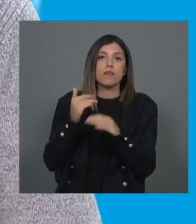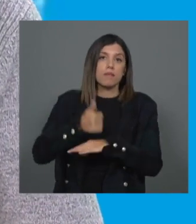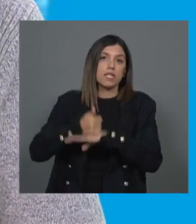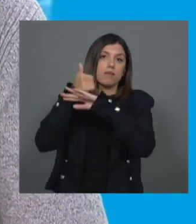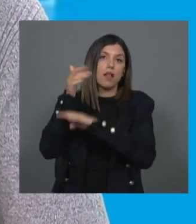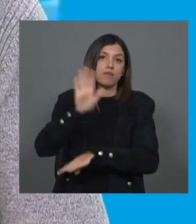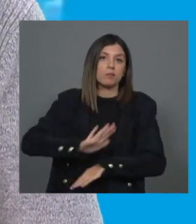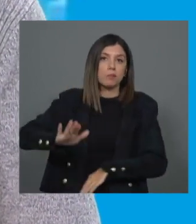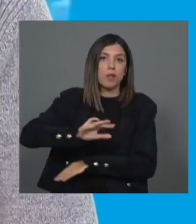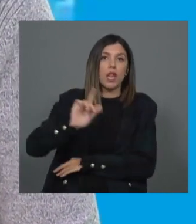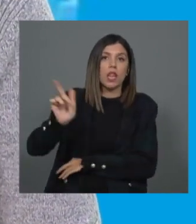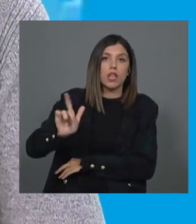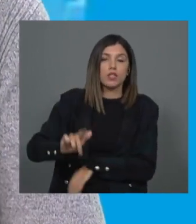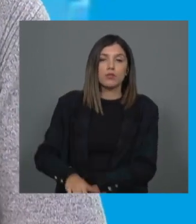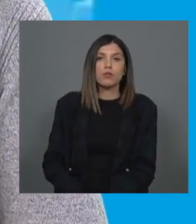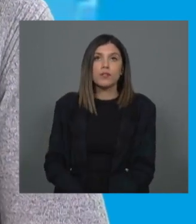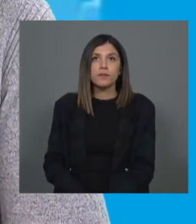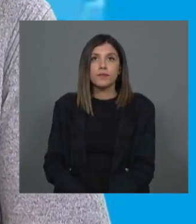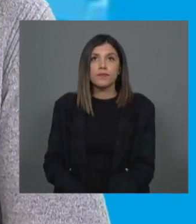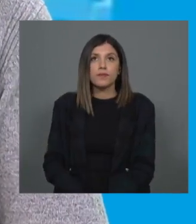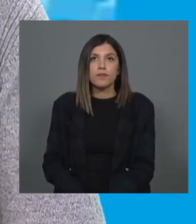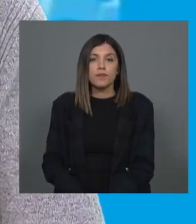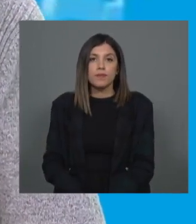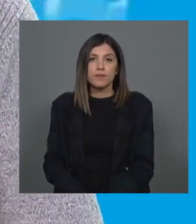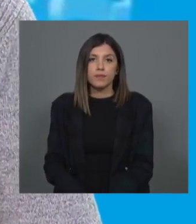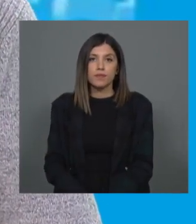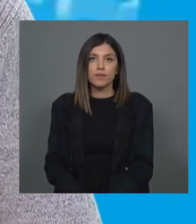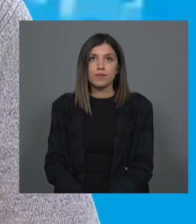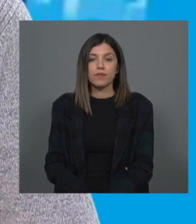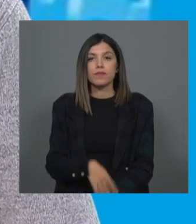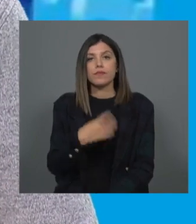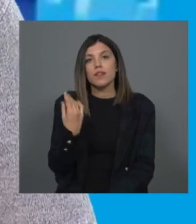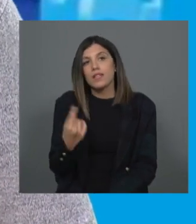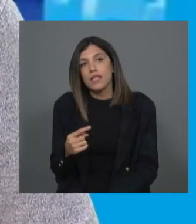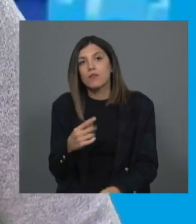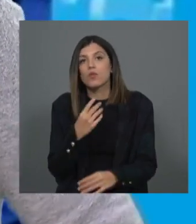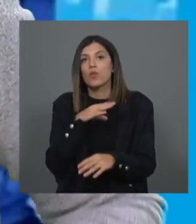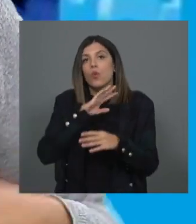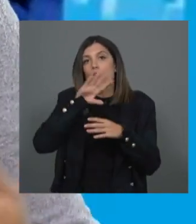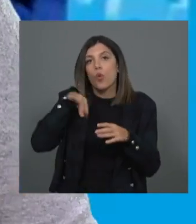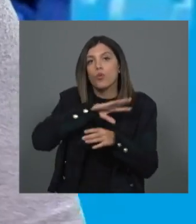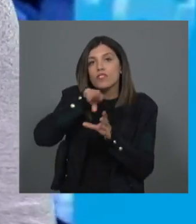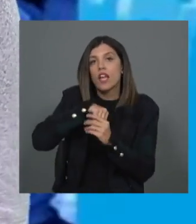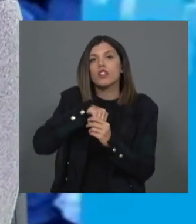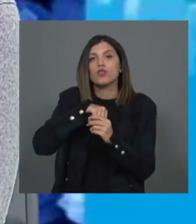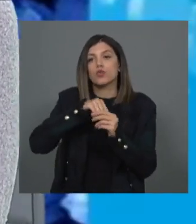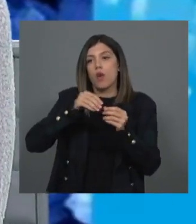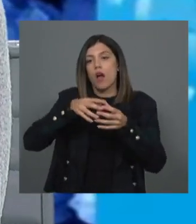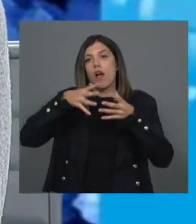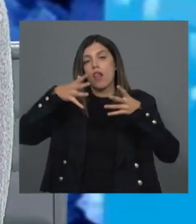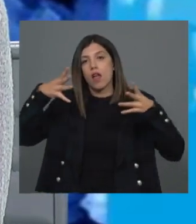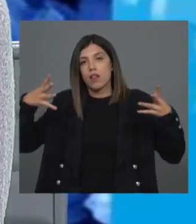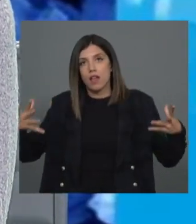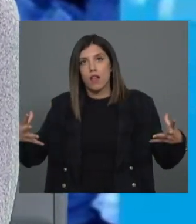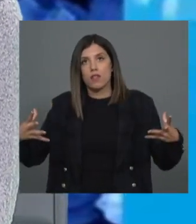também temos um contexto mais alargado sobre